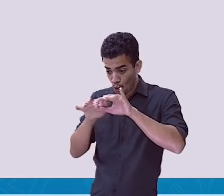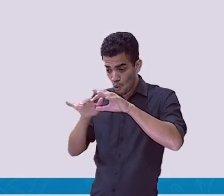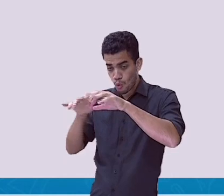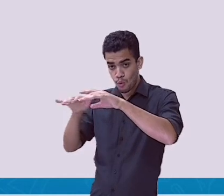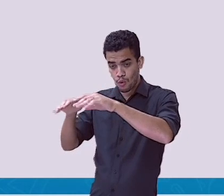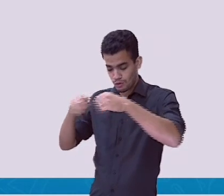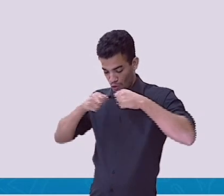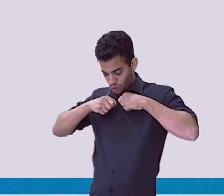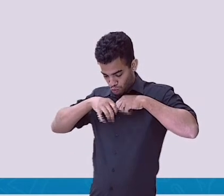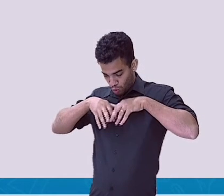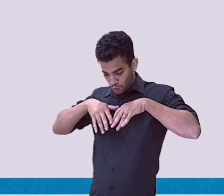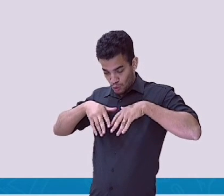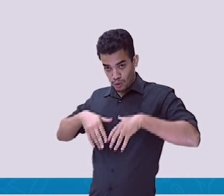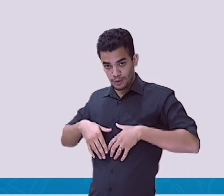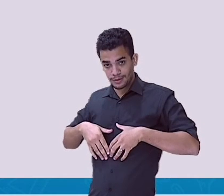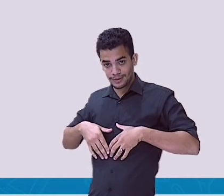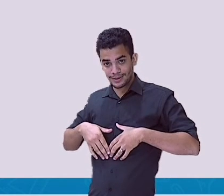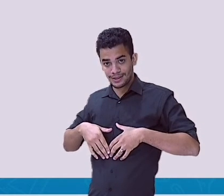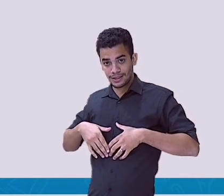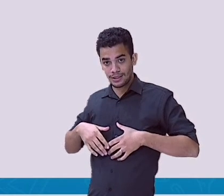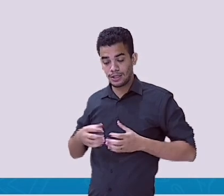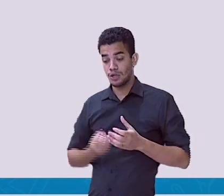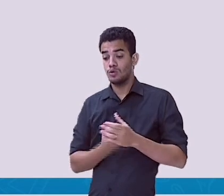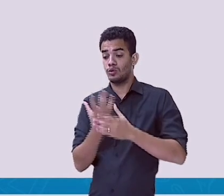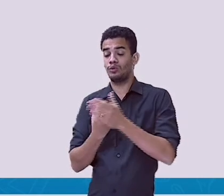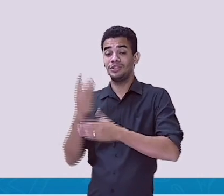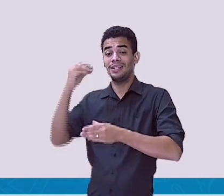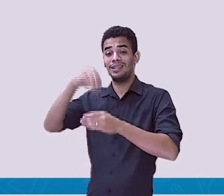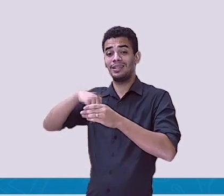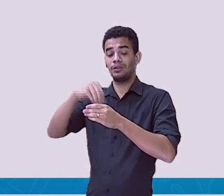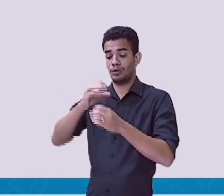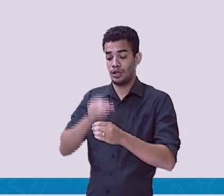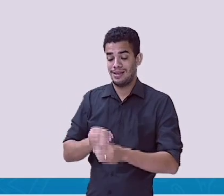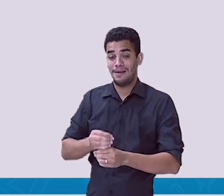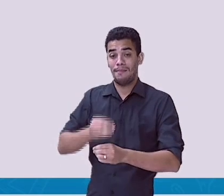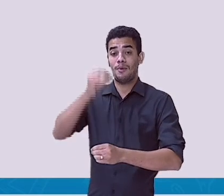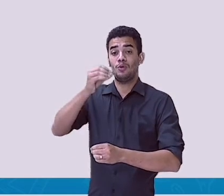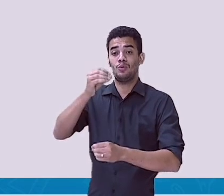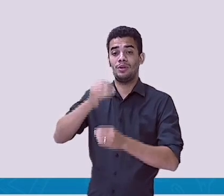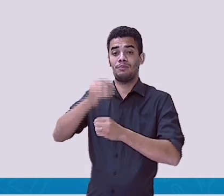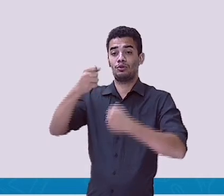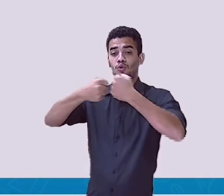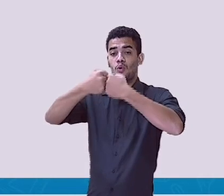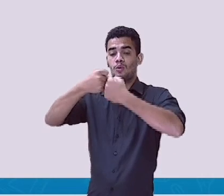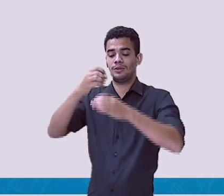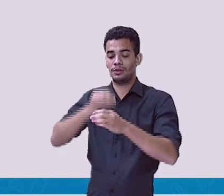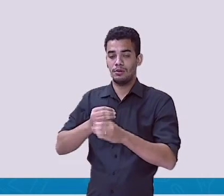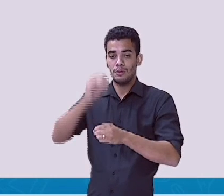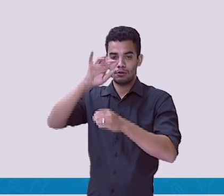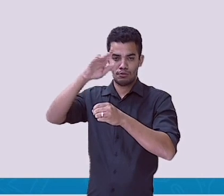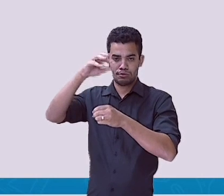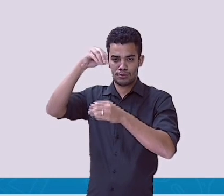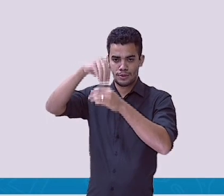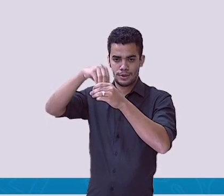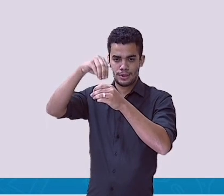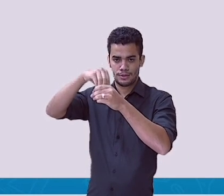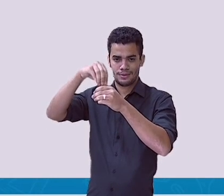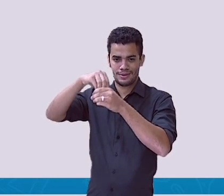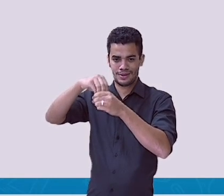óssea. Elas são aproximadamente de 150 mil a 400